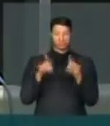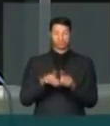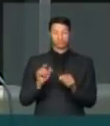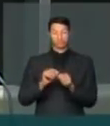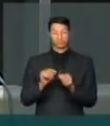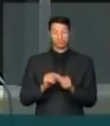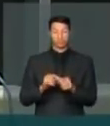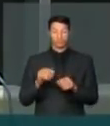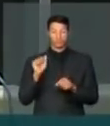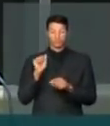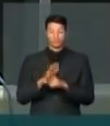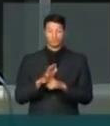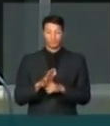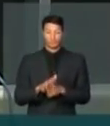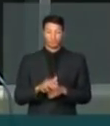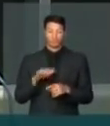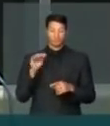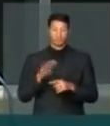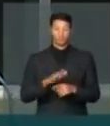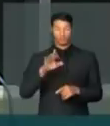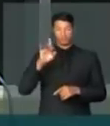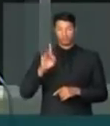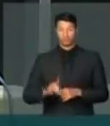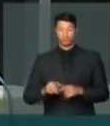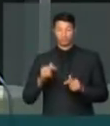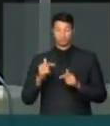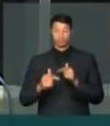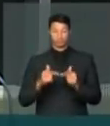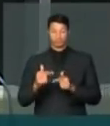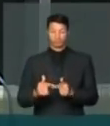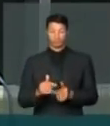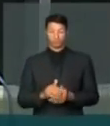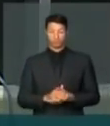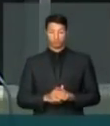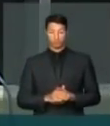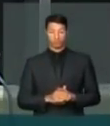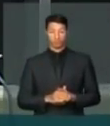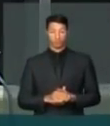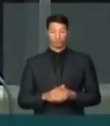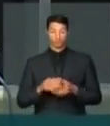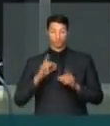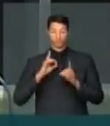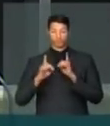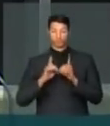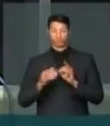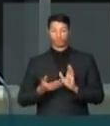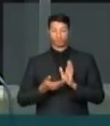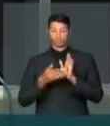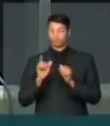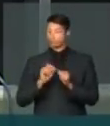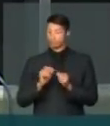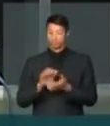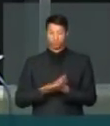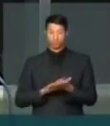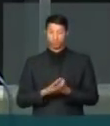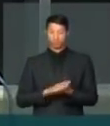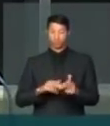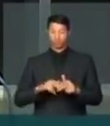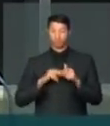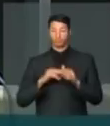para impedir essa afronta aos direitos dos trabalhadores. Debate que a Câmara não fez